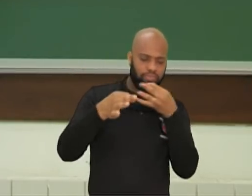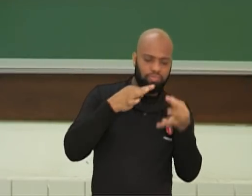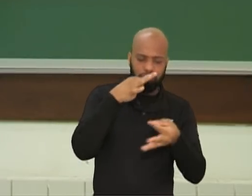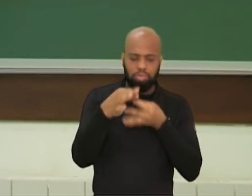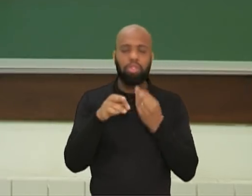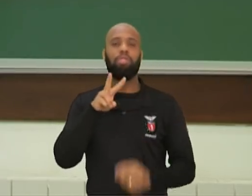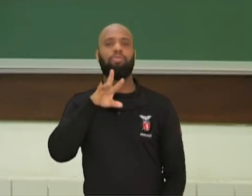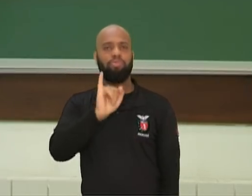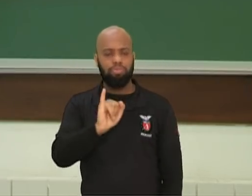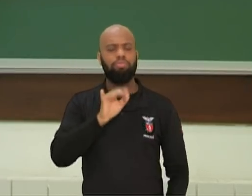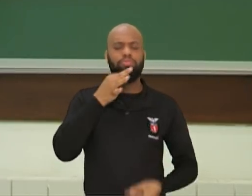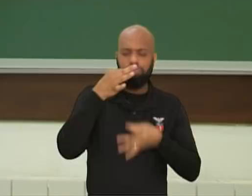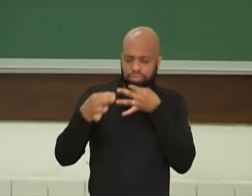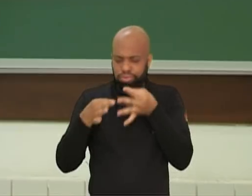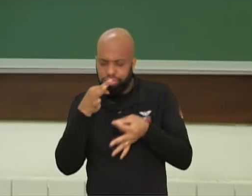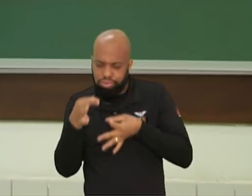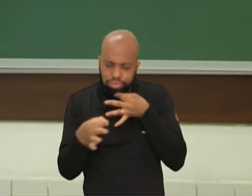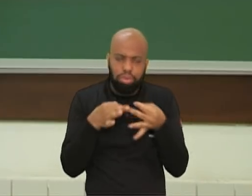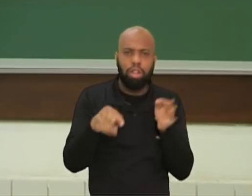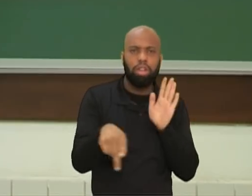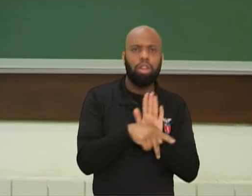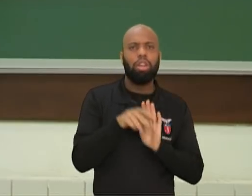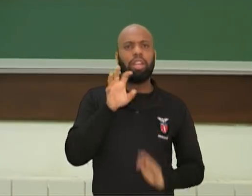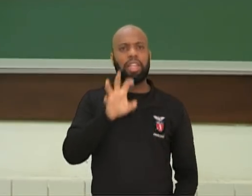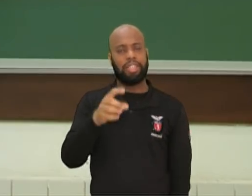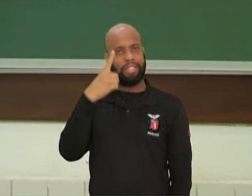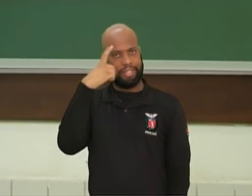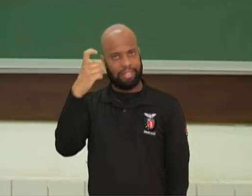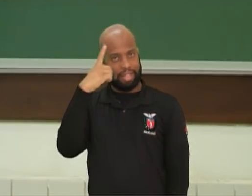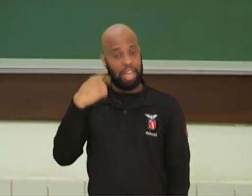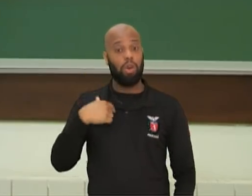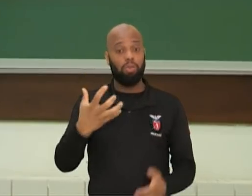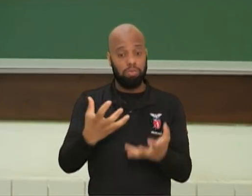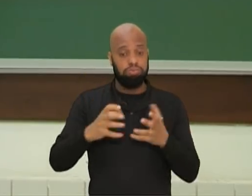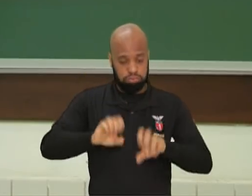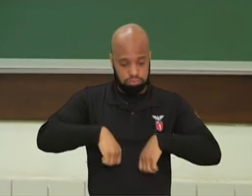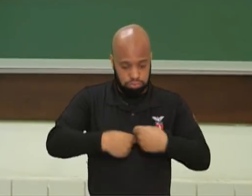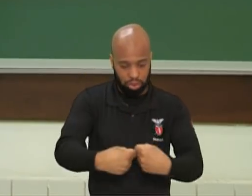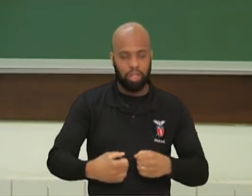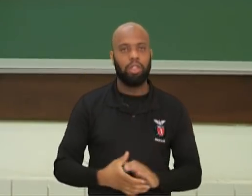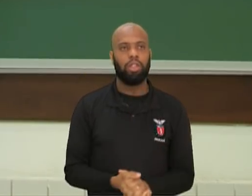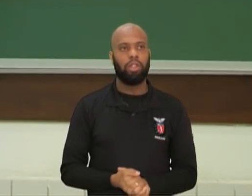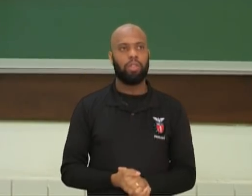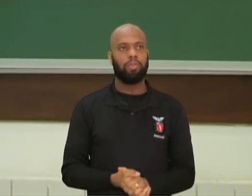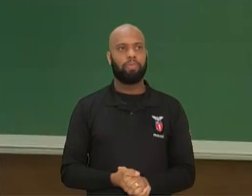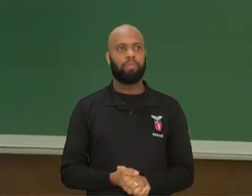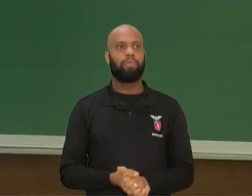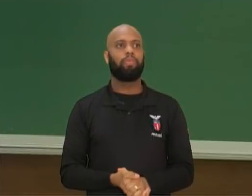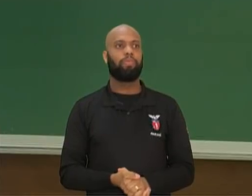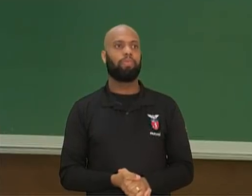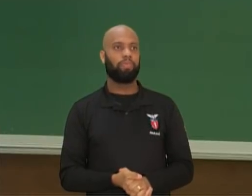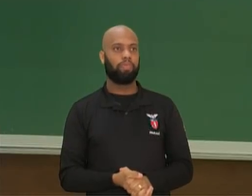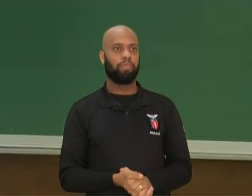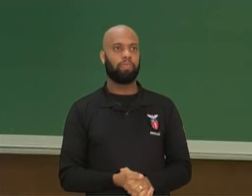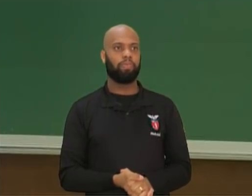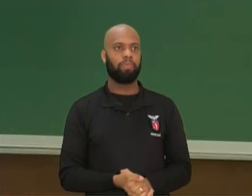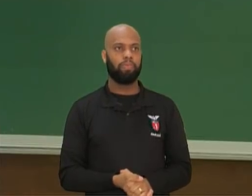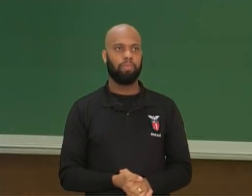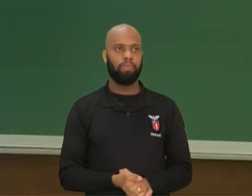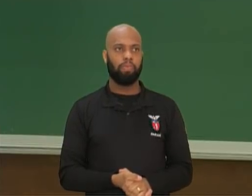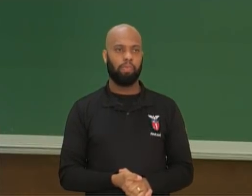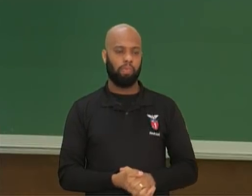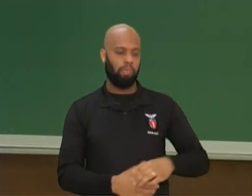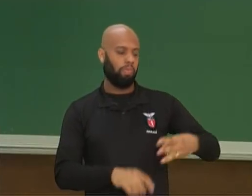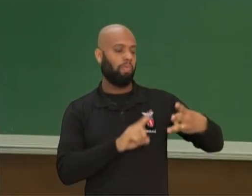apresentar argumentação para essa ideia que eu quero defender. Também temos conclusão.